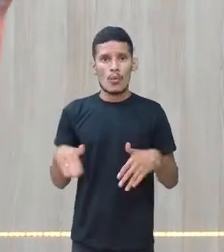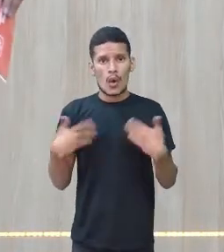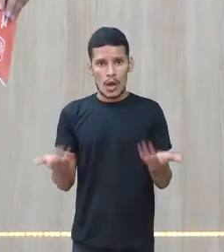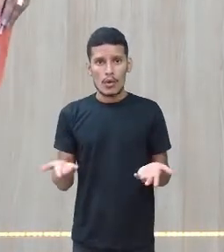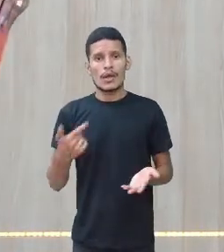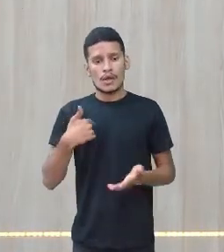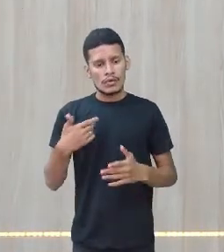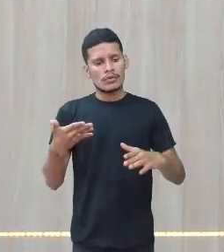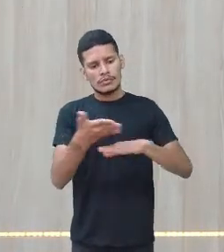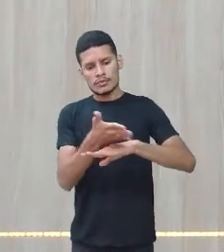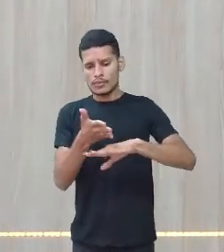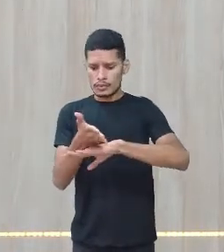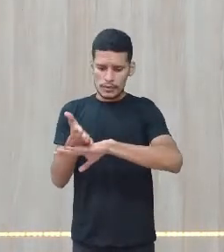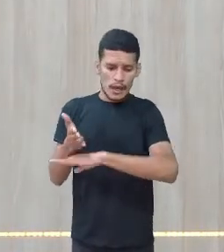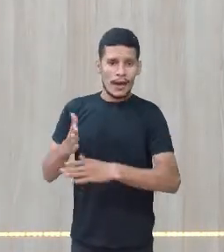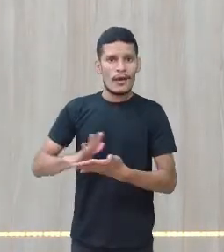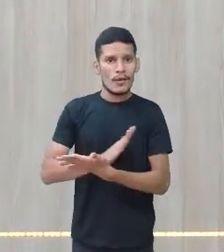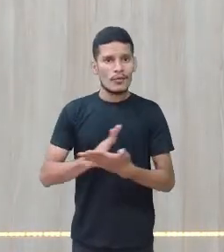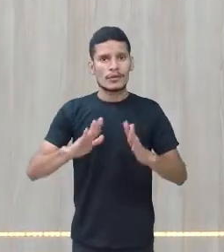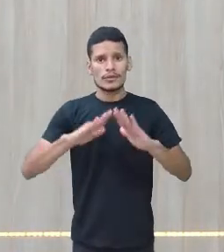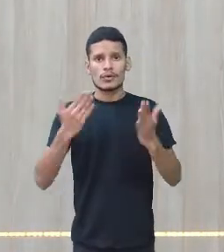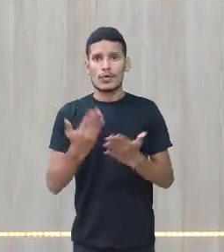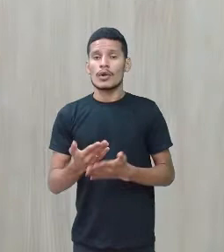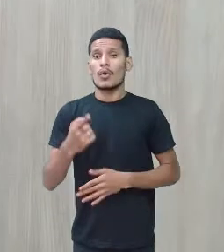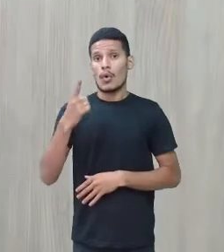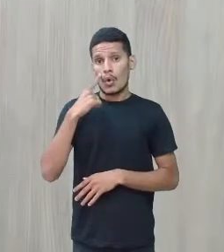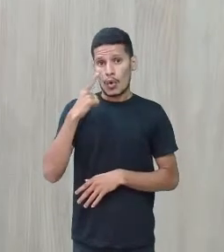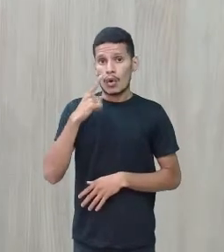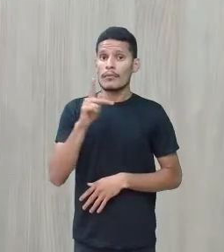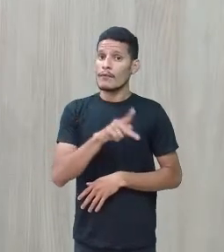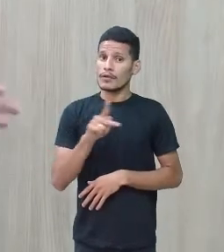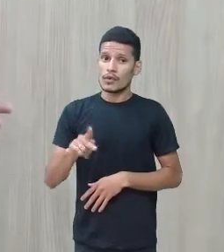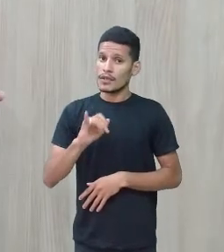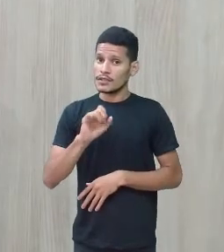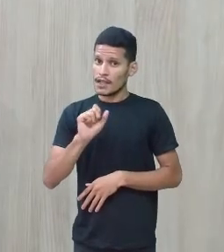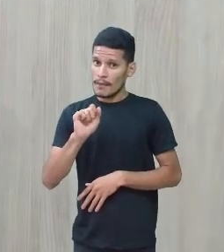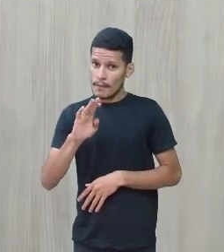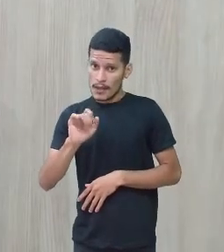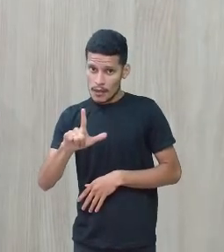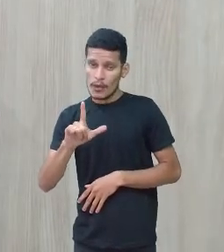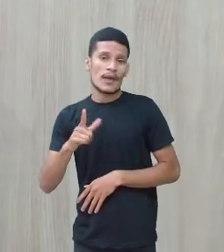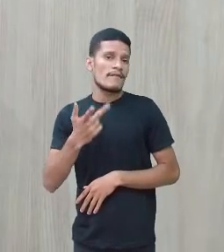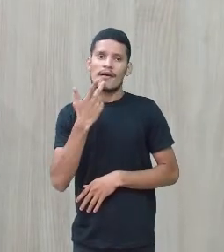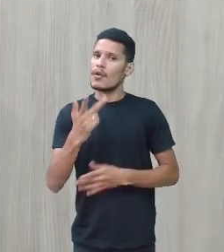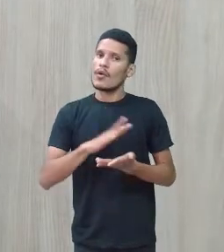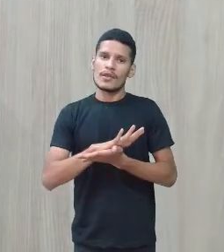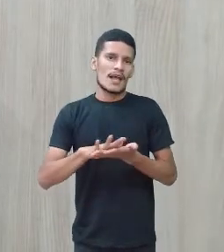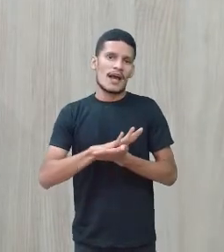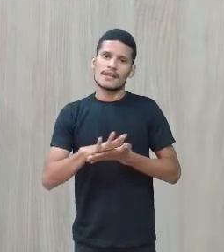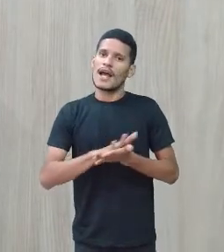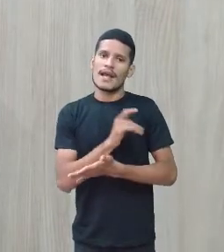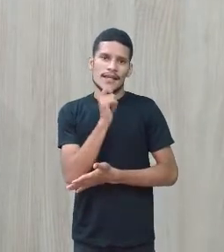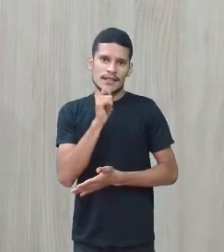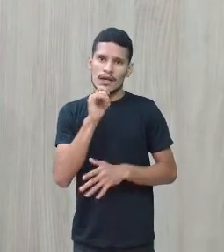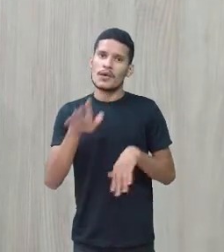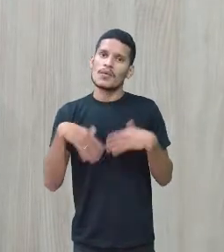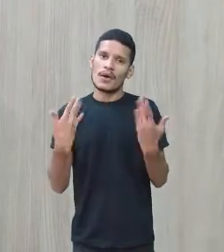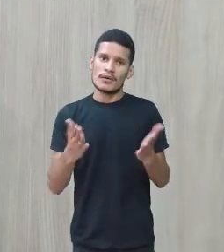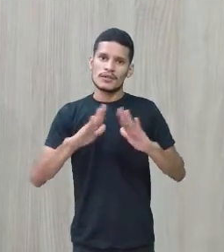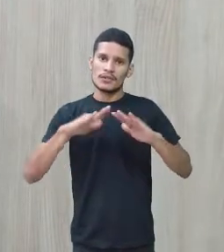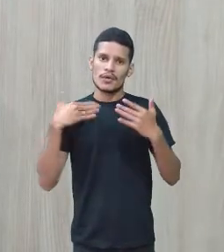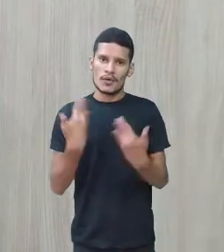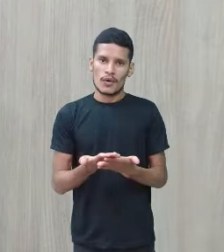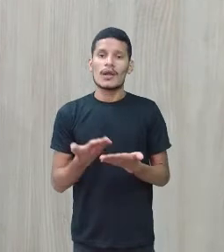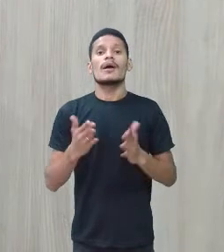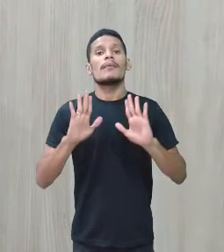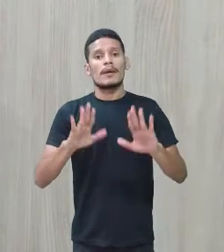algumas escolas, eu quero saber aí, né? Professora Isabel, eles não dizem a escola, até agora eu já perguntei, eles não dizem a